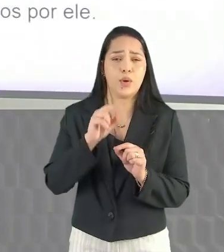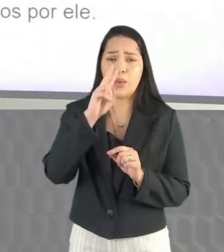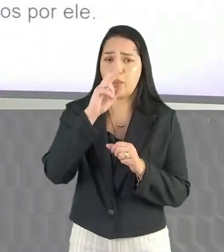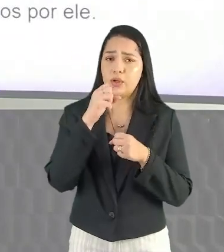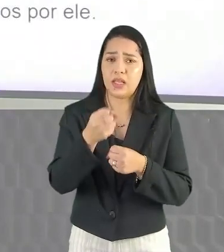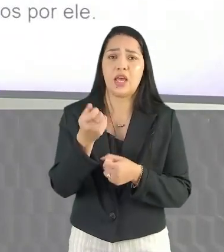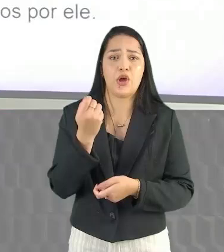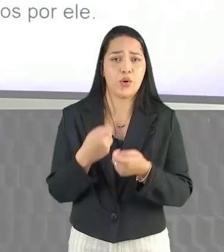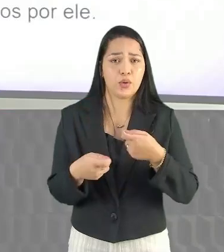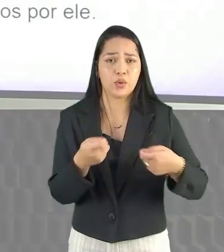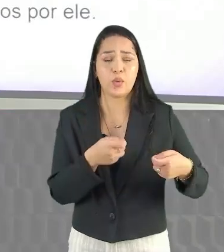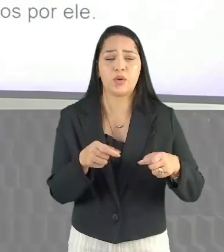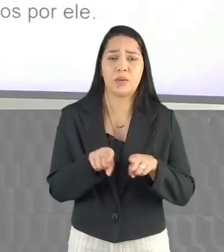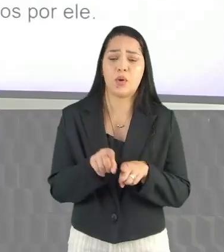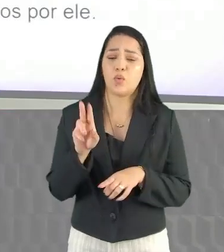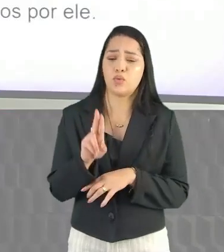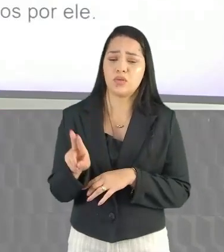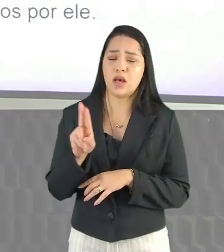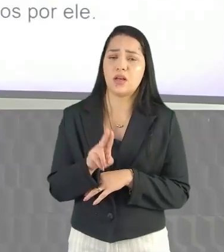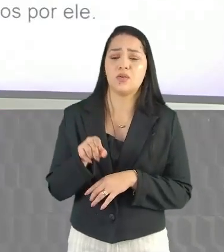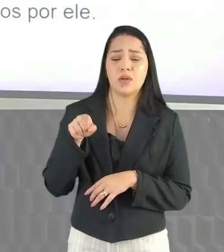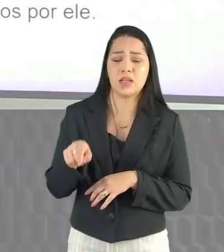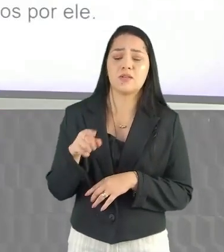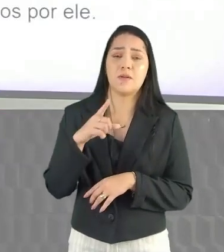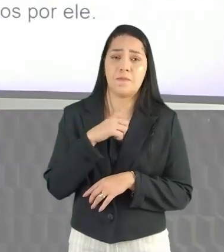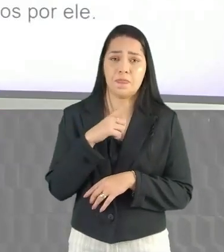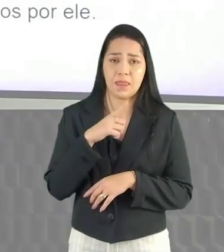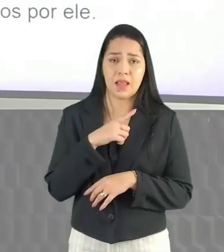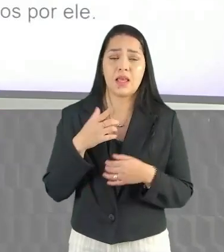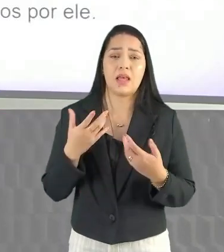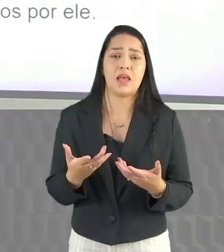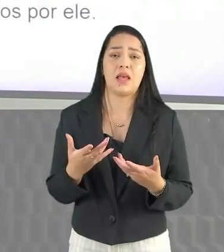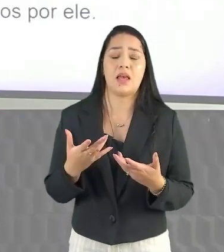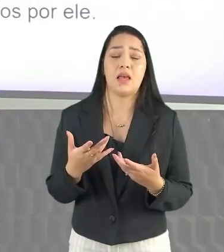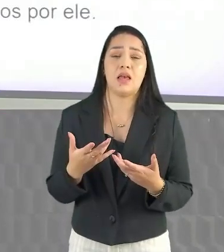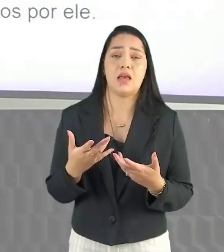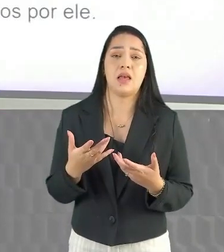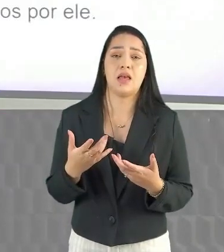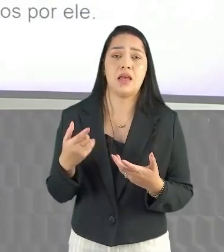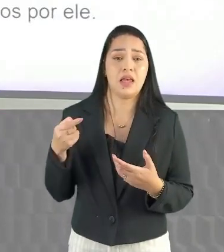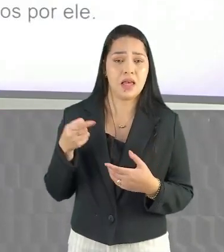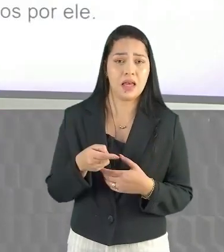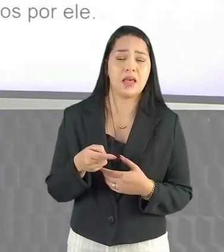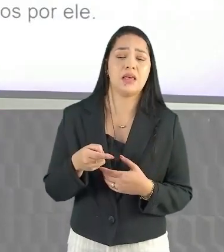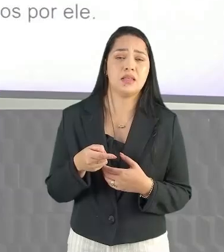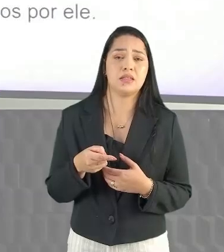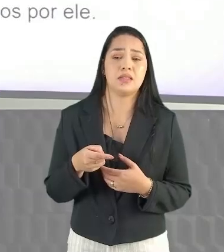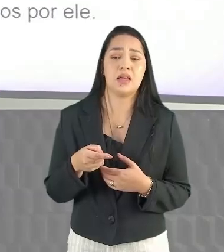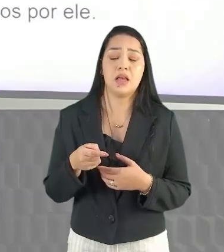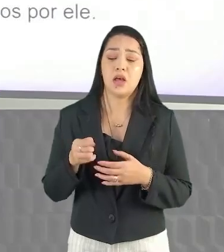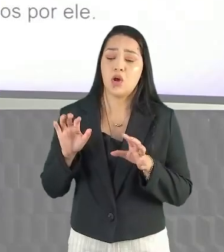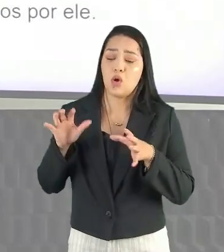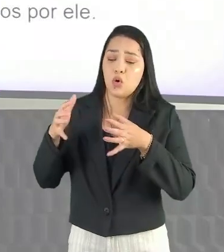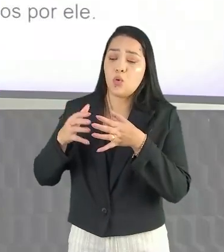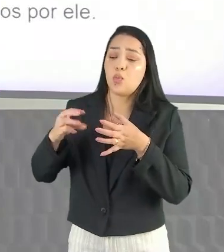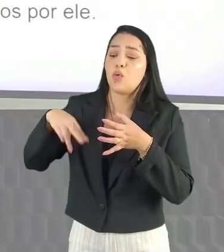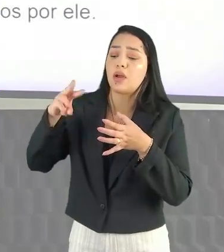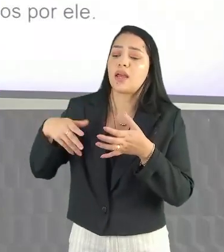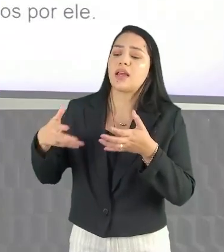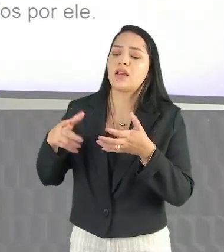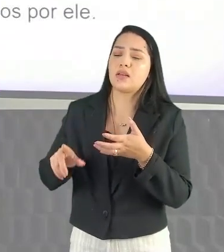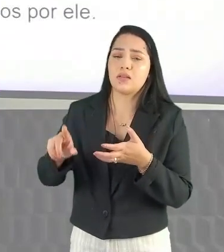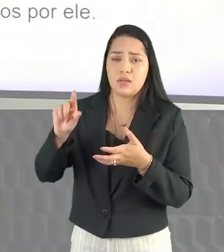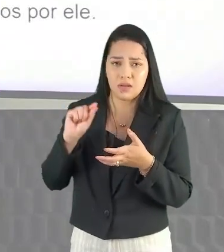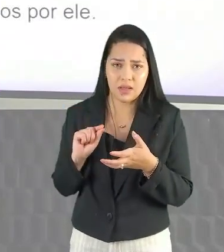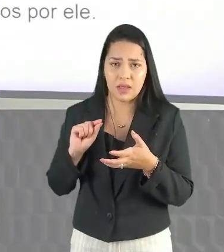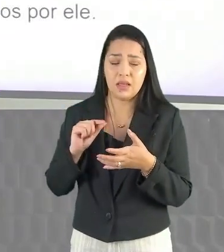econômico. Então esse coronel era utilizado para isso, para demandar, né, para essa elite quem, claro, eles queriam